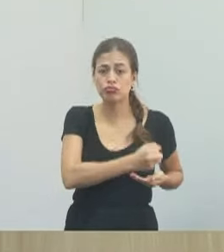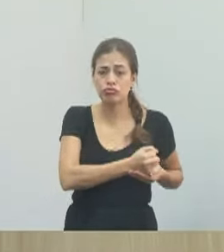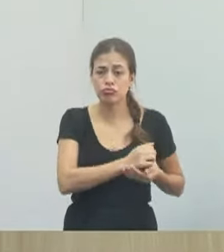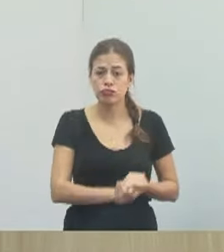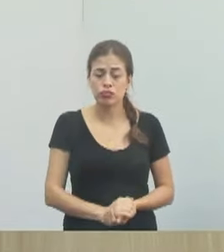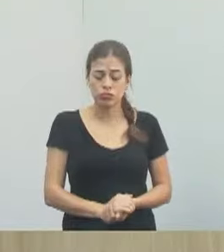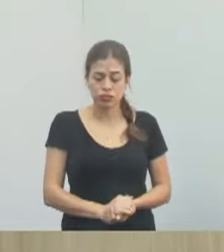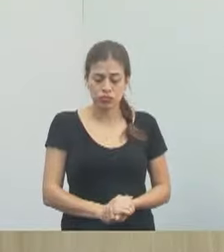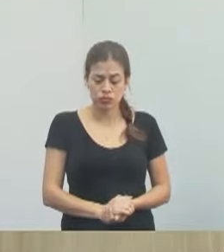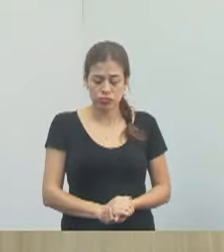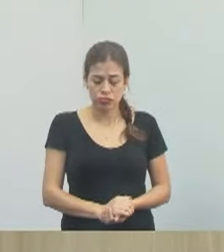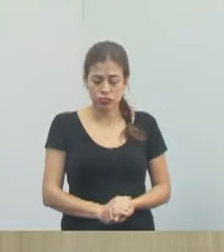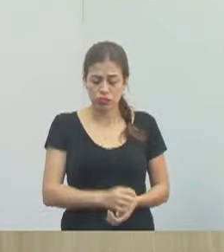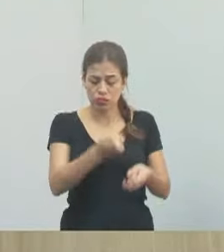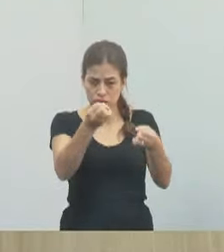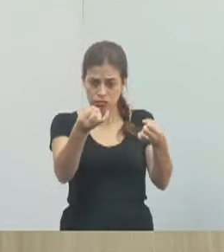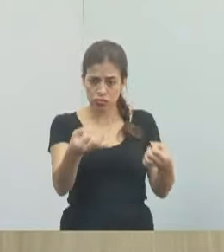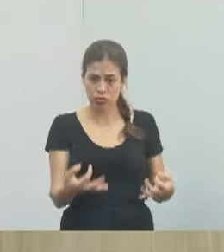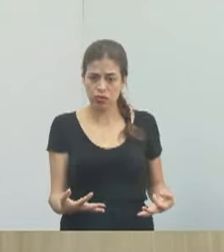adquiridos